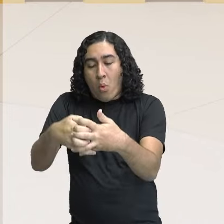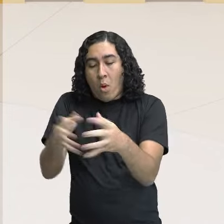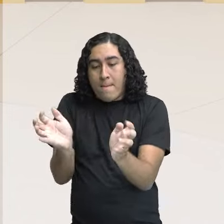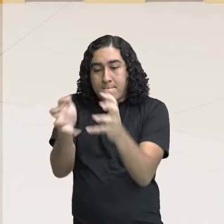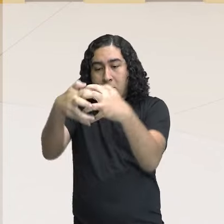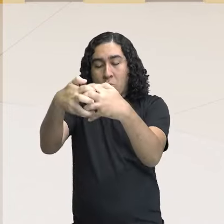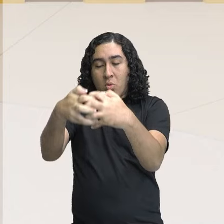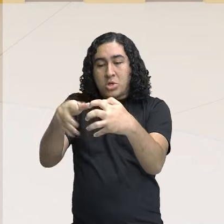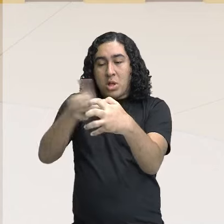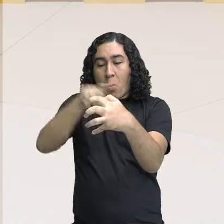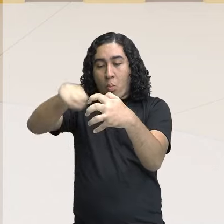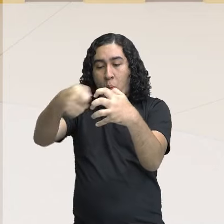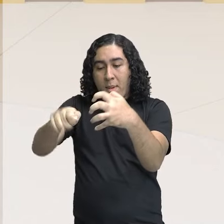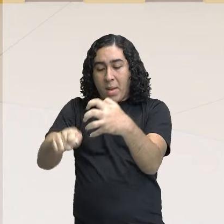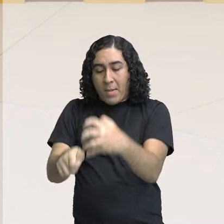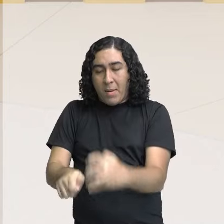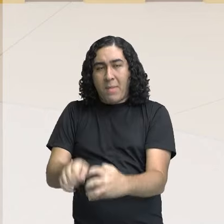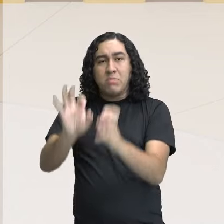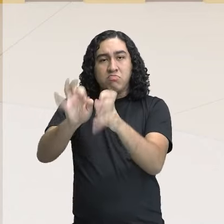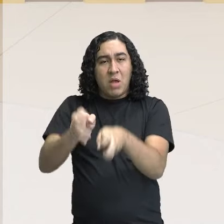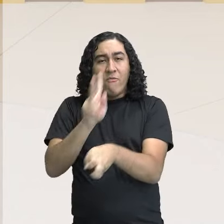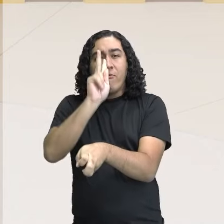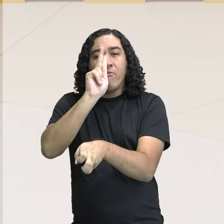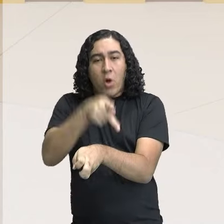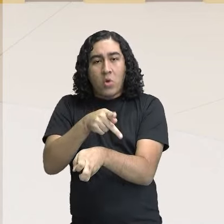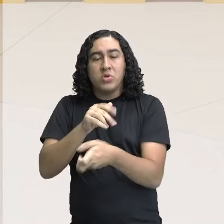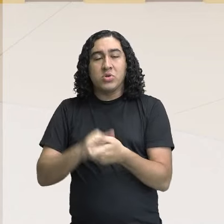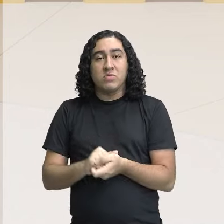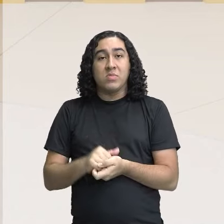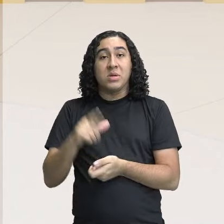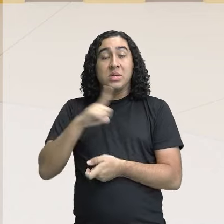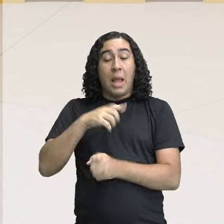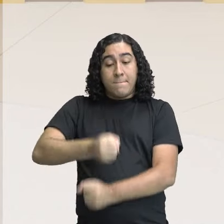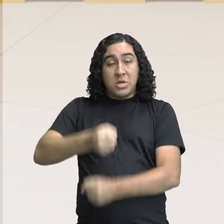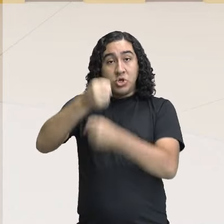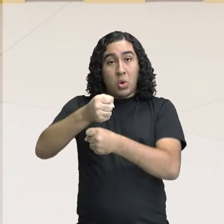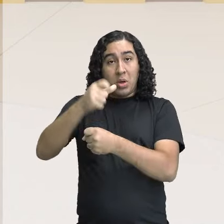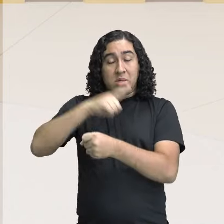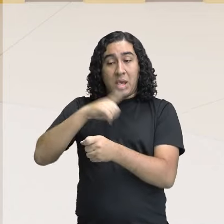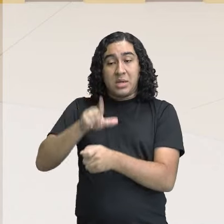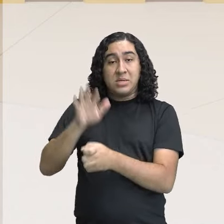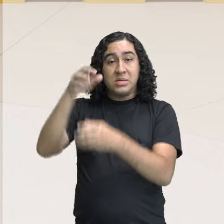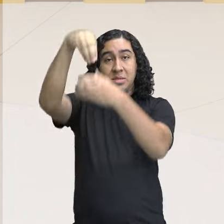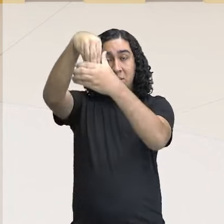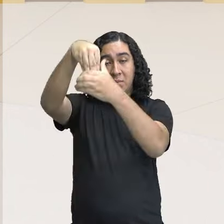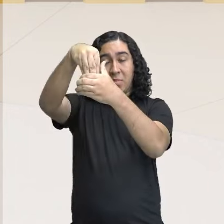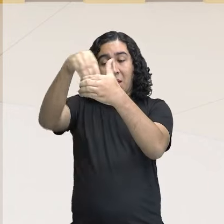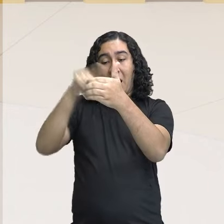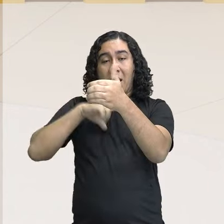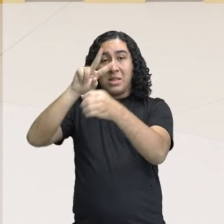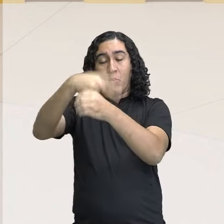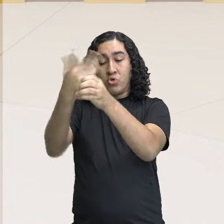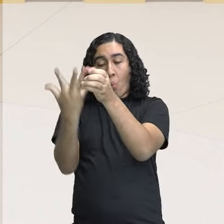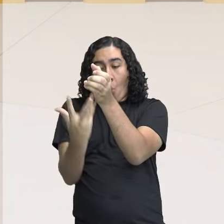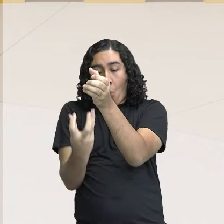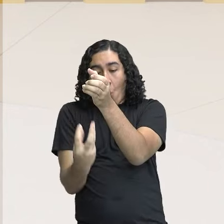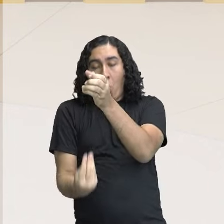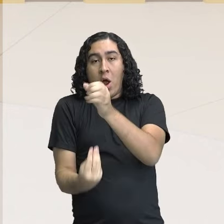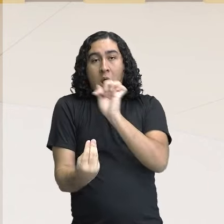bem reforçada. Em uma das pontas vai a mandioca para ser prensada e então extrair aquele